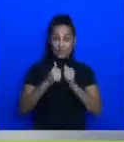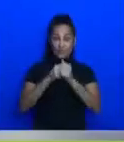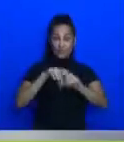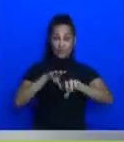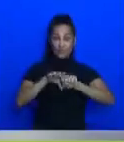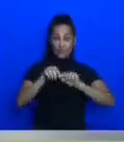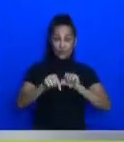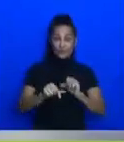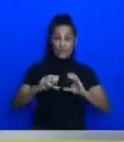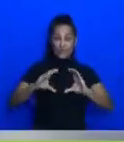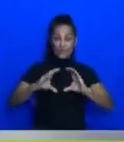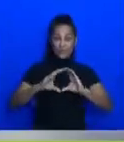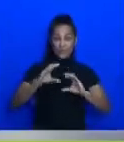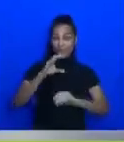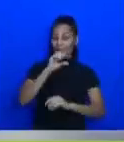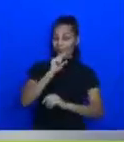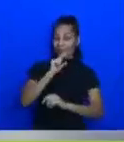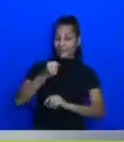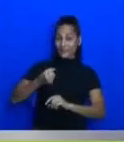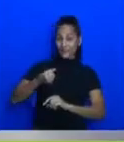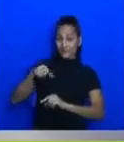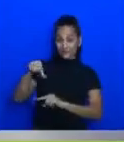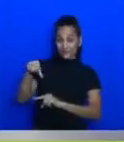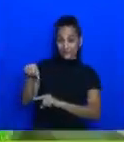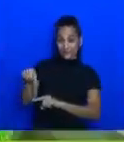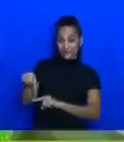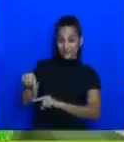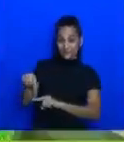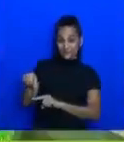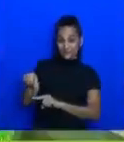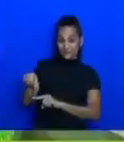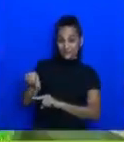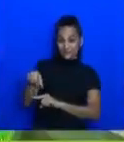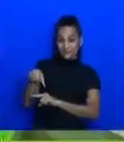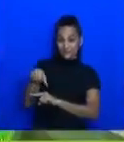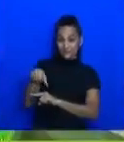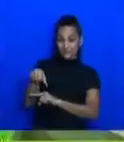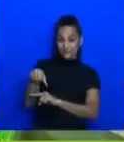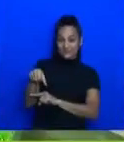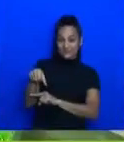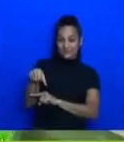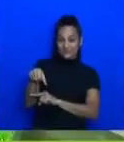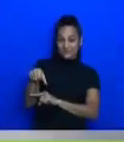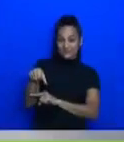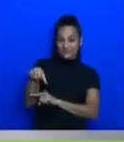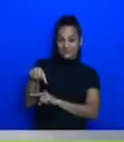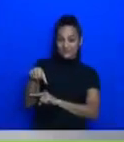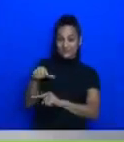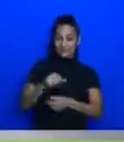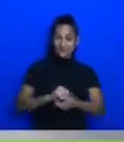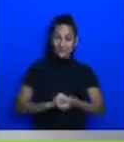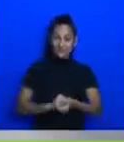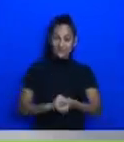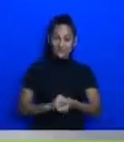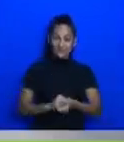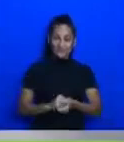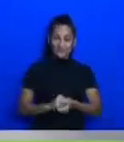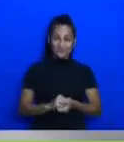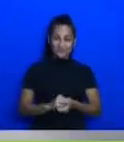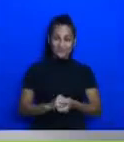conferindo o Super 7. Bola laranja, número 9. Com o traço diferenciador abaixo do